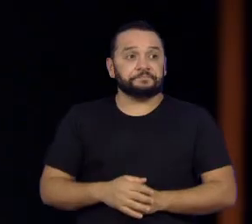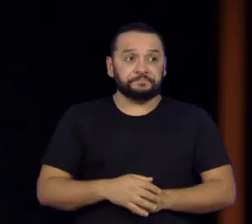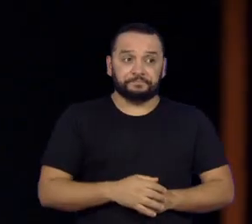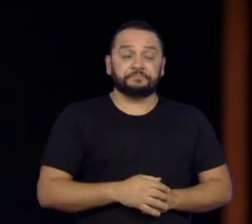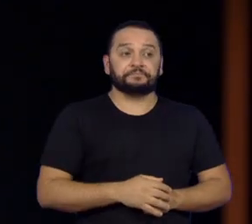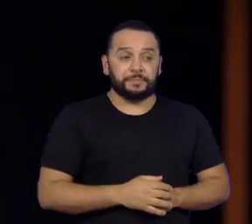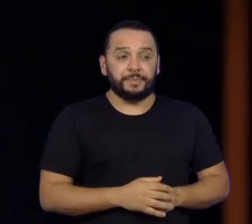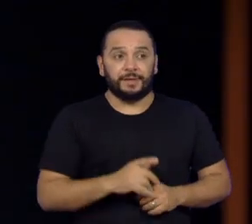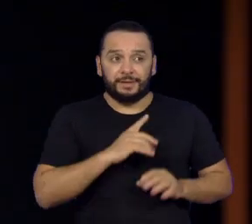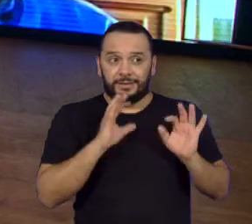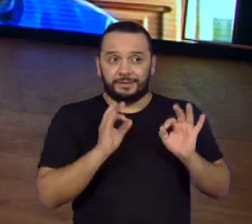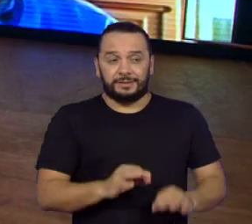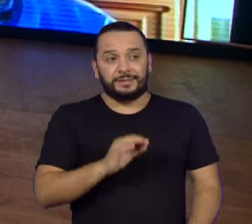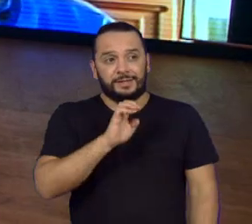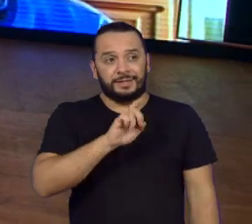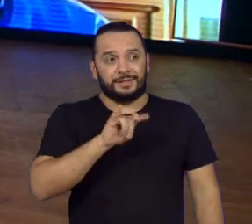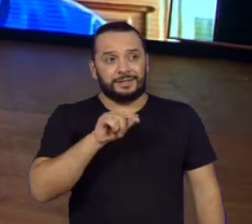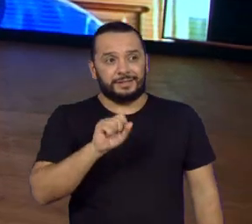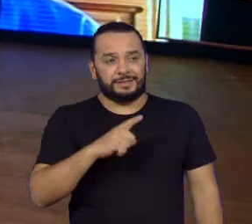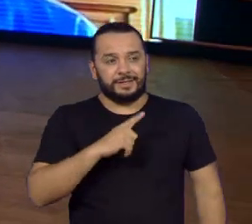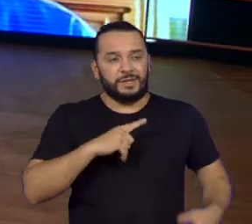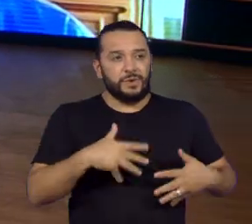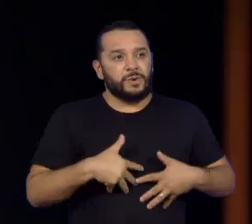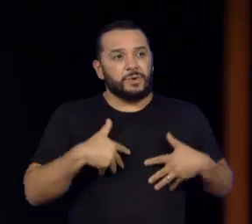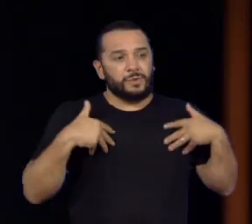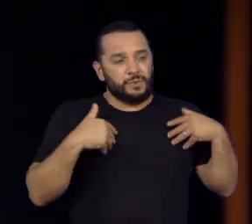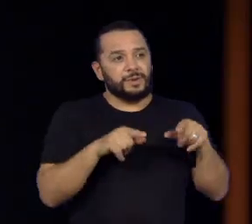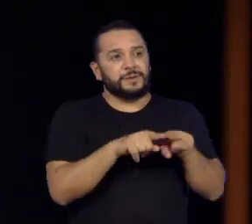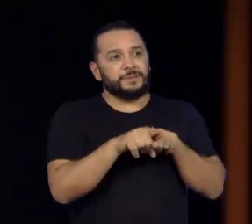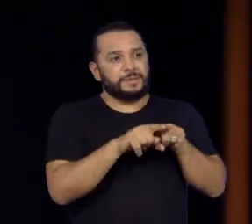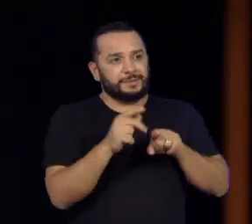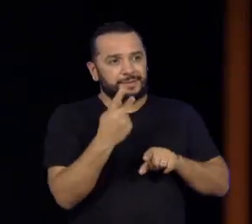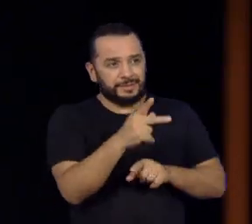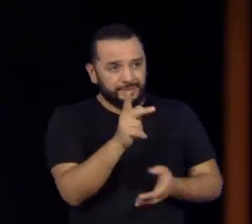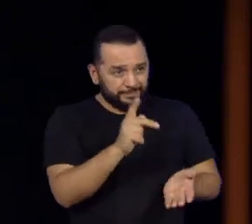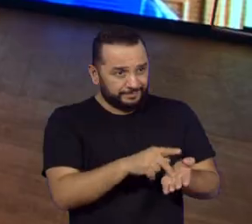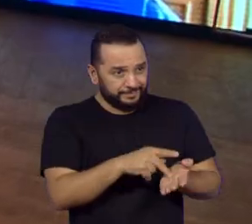certeza que o Elias também tem um grande orgulho de ser seu irmão, né?